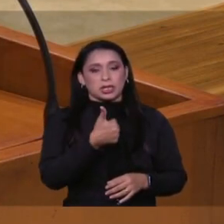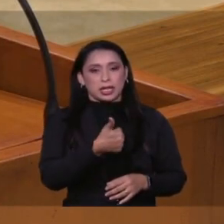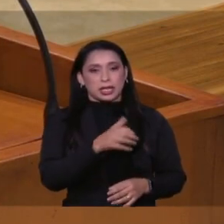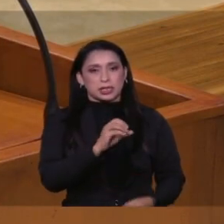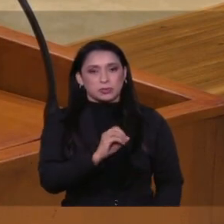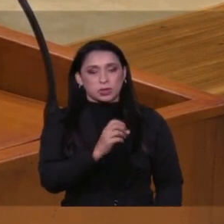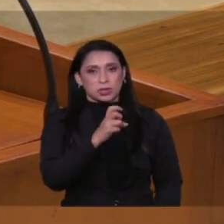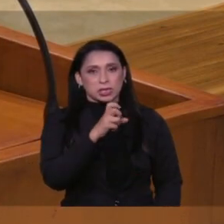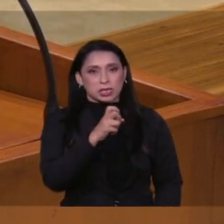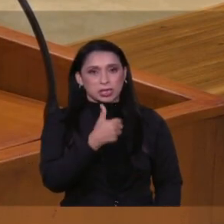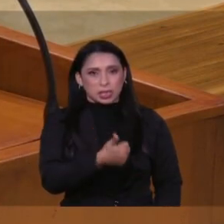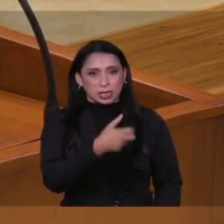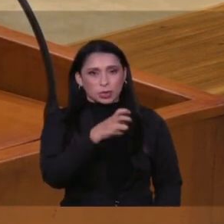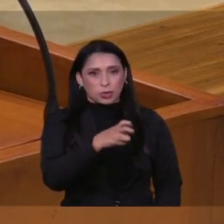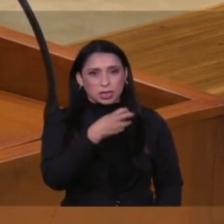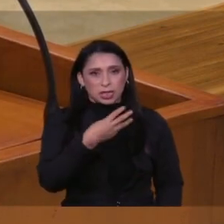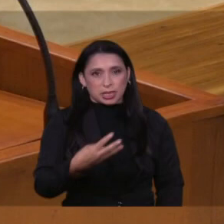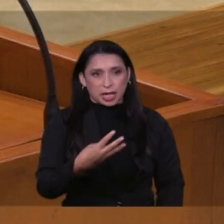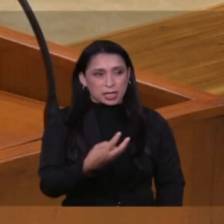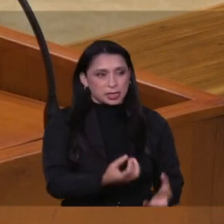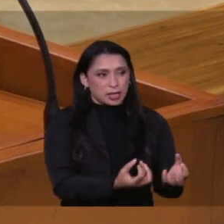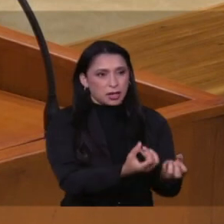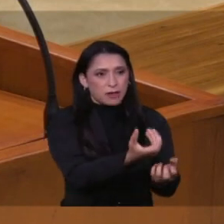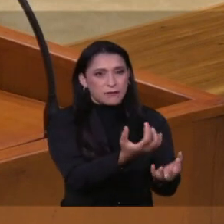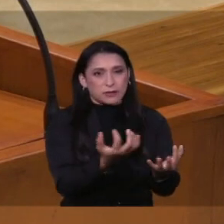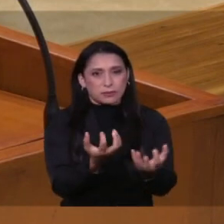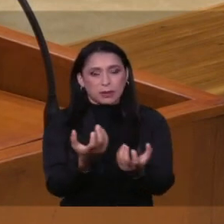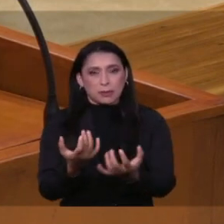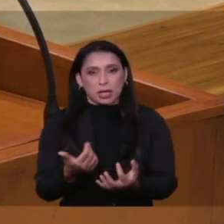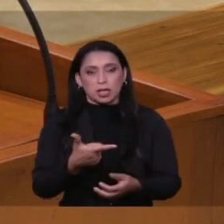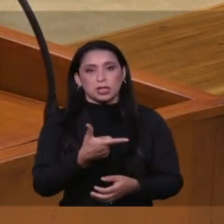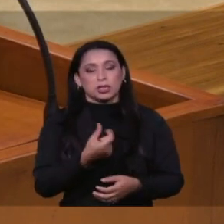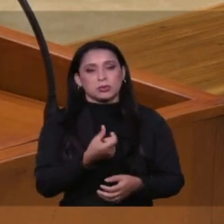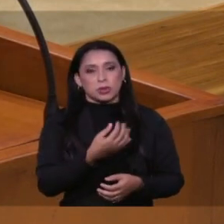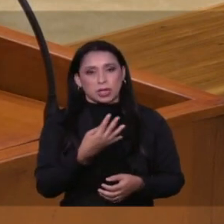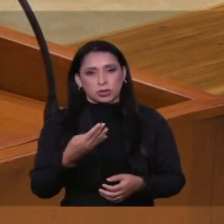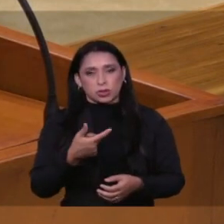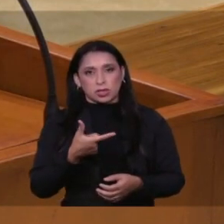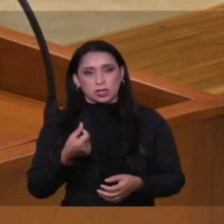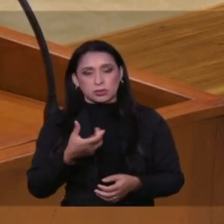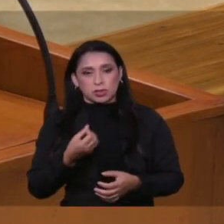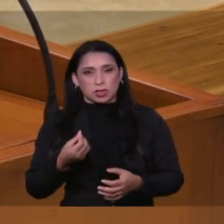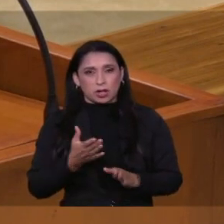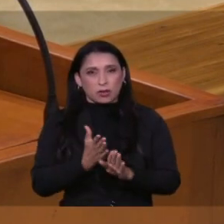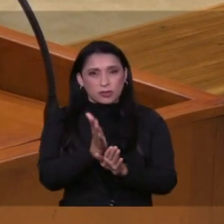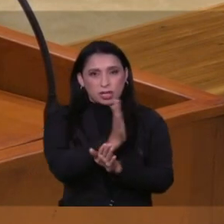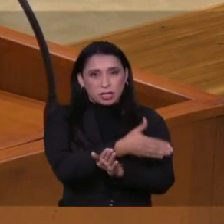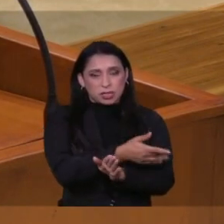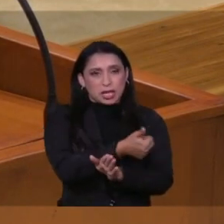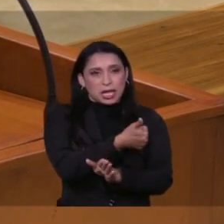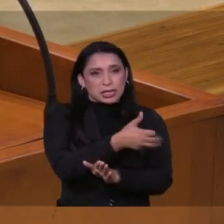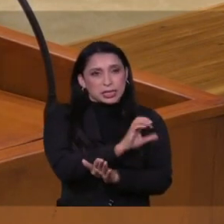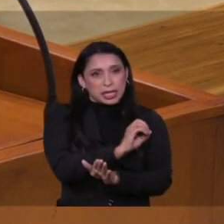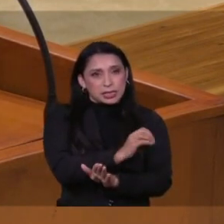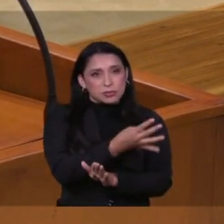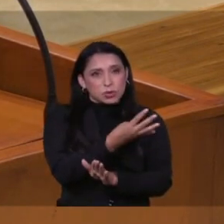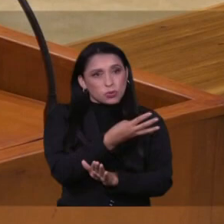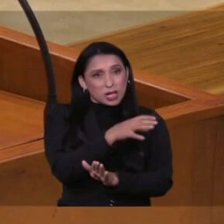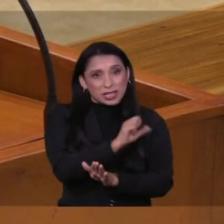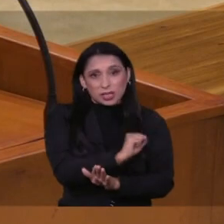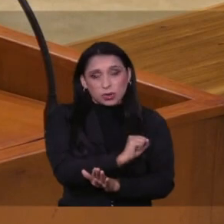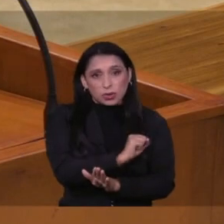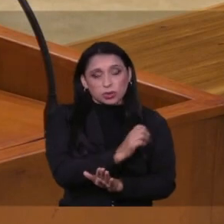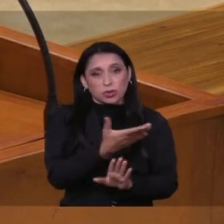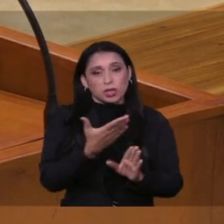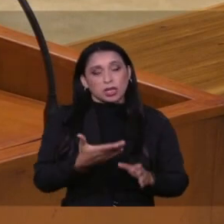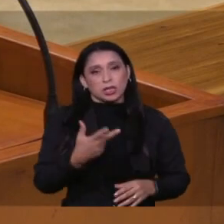10.153 focos de incêndio. Dos anos de 2014 a 2019, tinham ocorrido 10.048 focos de incêndio. Isso chama